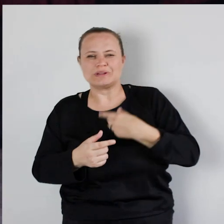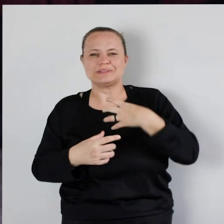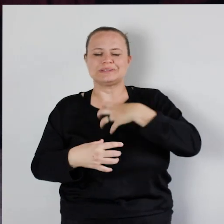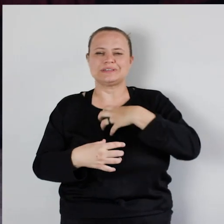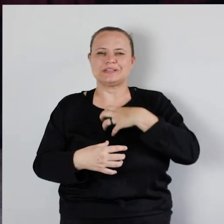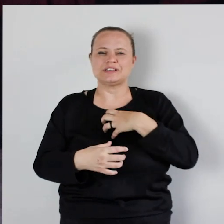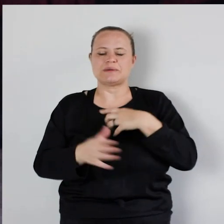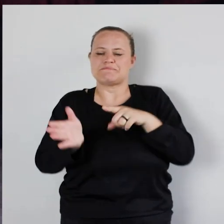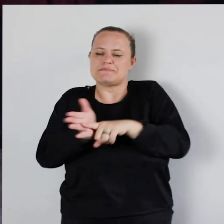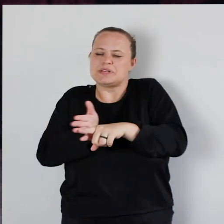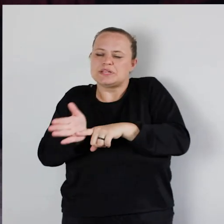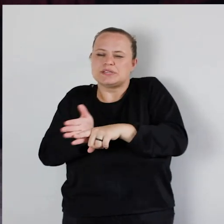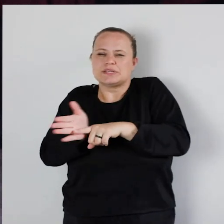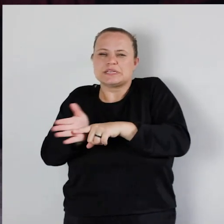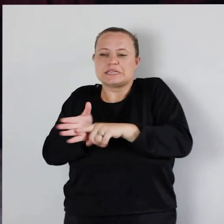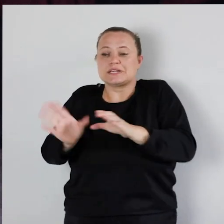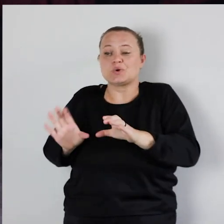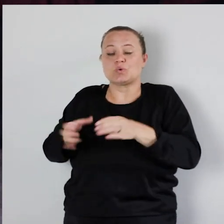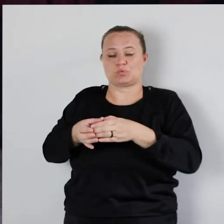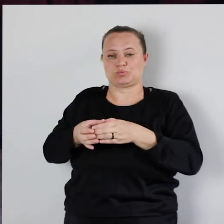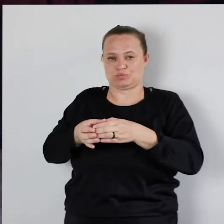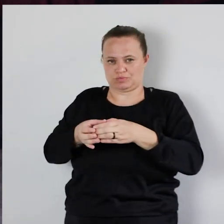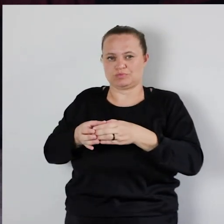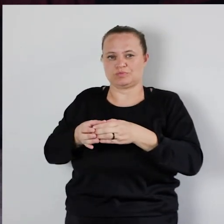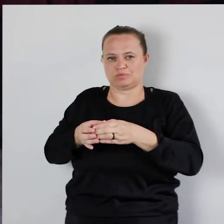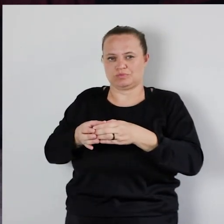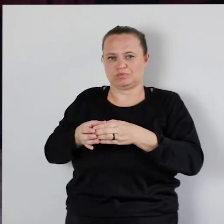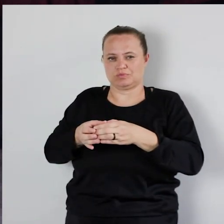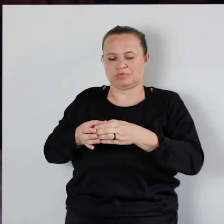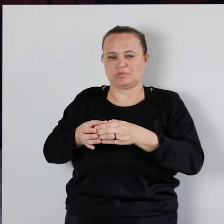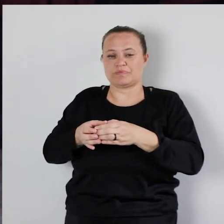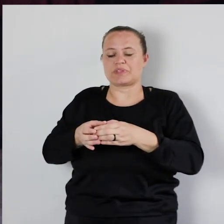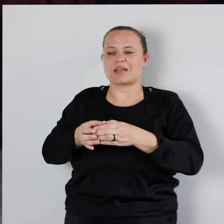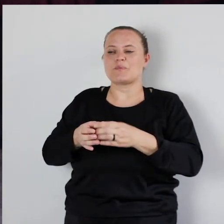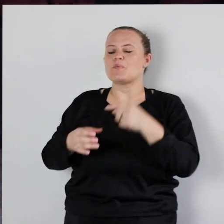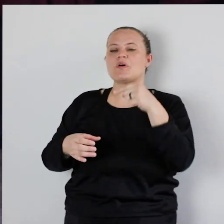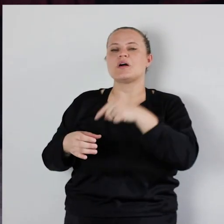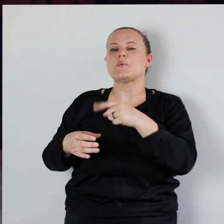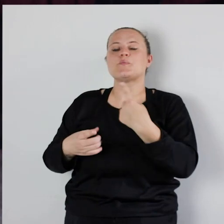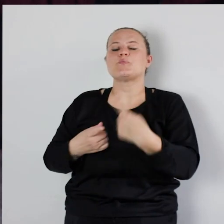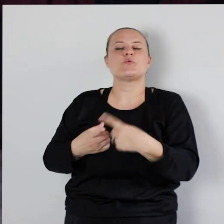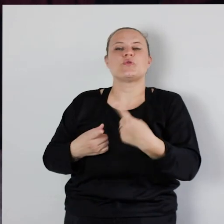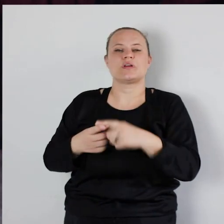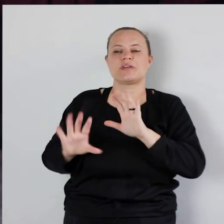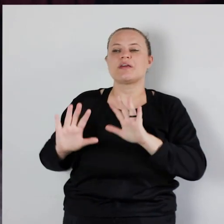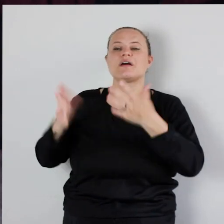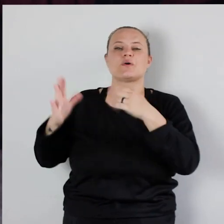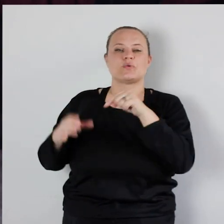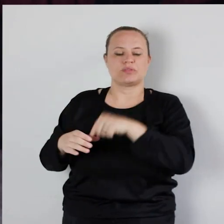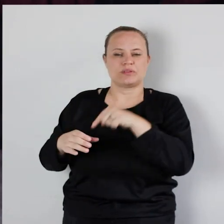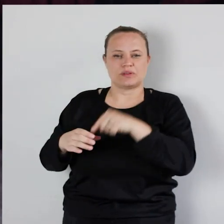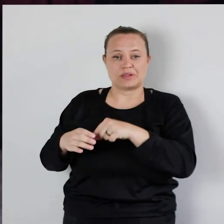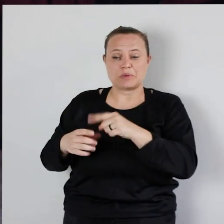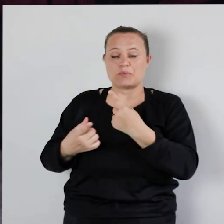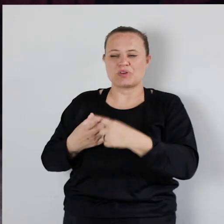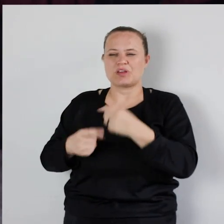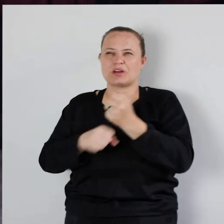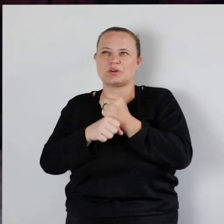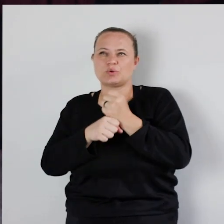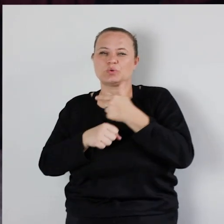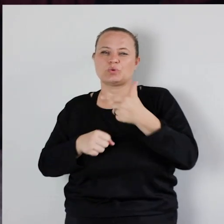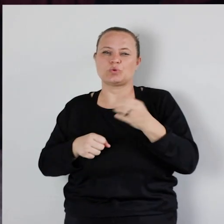porque é um marco para a gente a realização de pesquisa em grupo. Né?